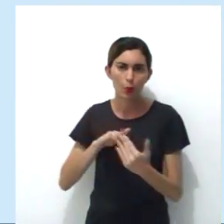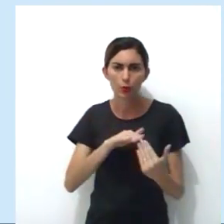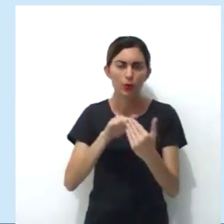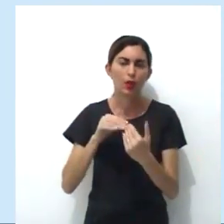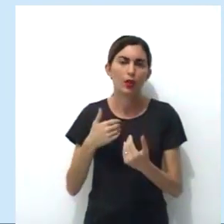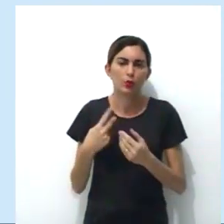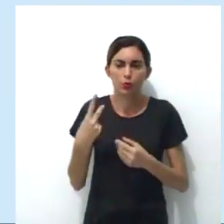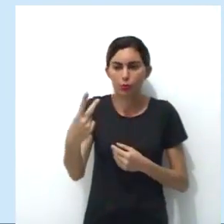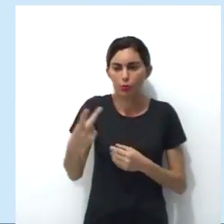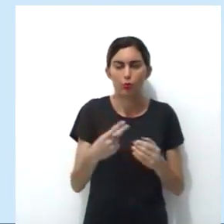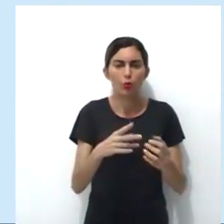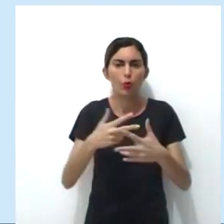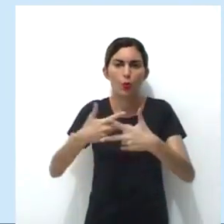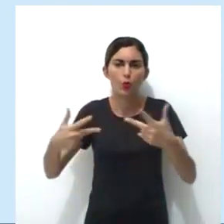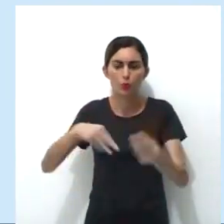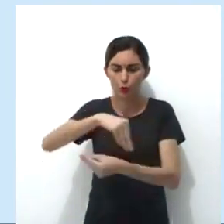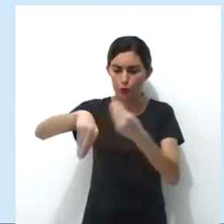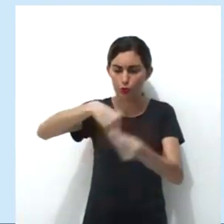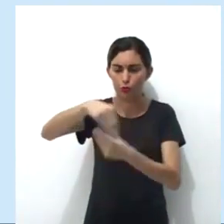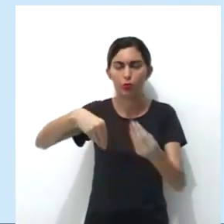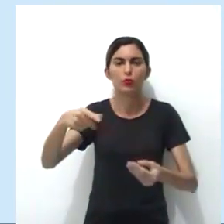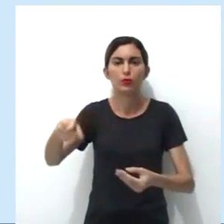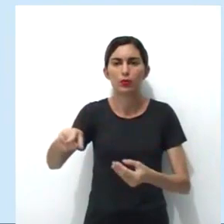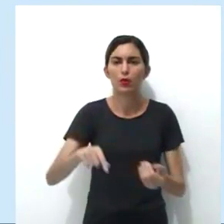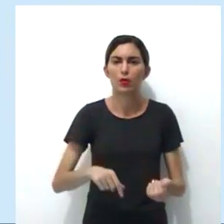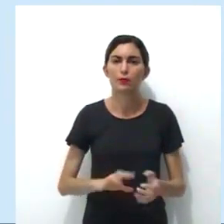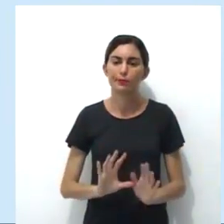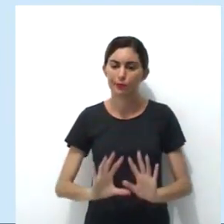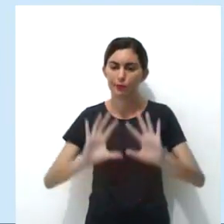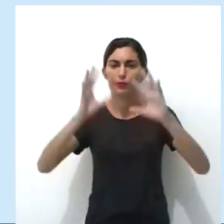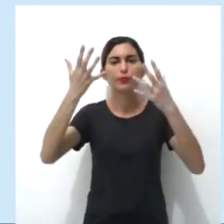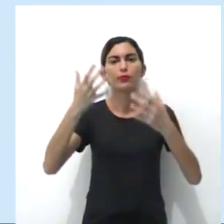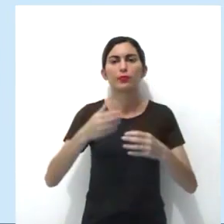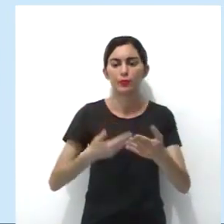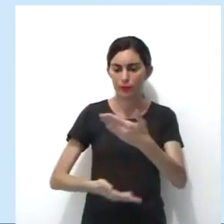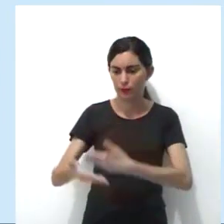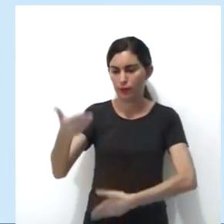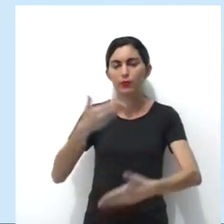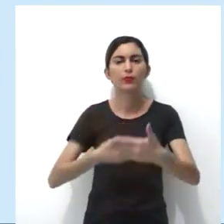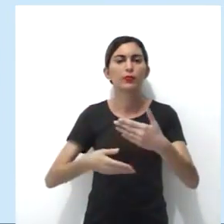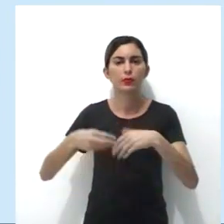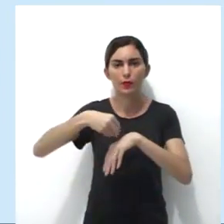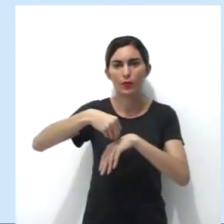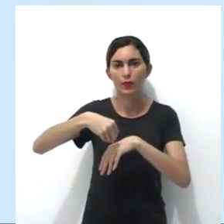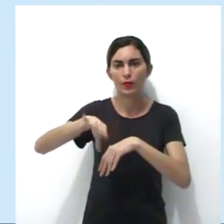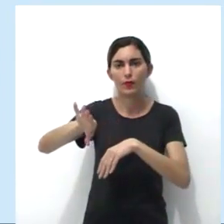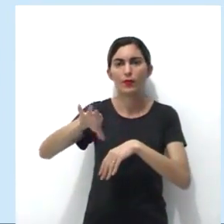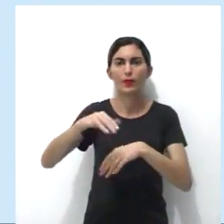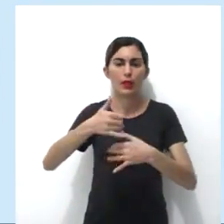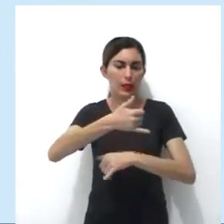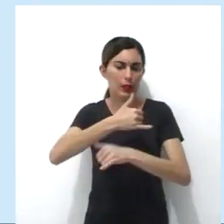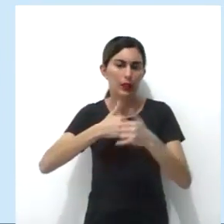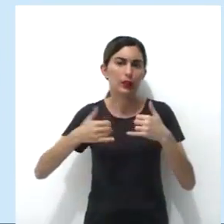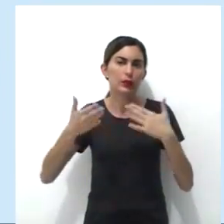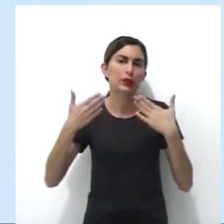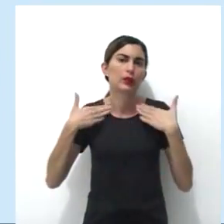Lembre-se sempre, calor, eu estou me referindo à transferência, à mudança, a trânsito.